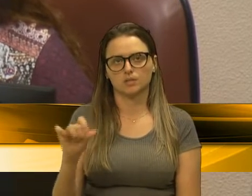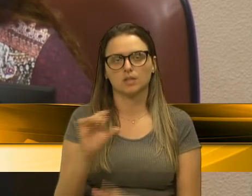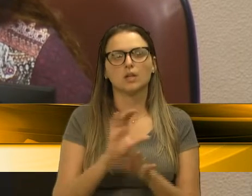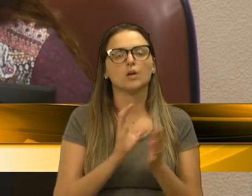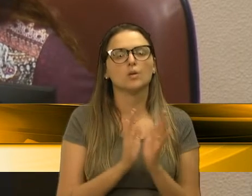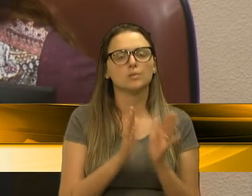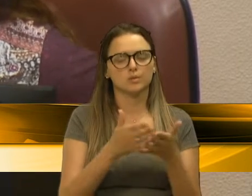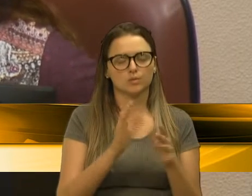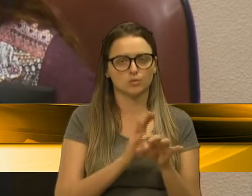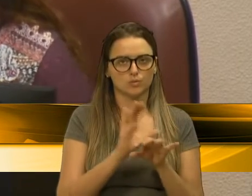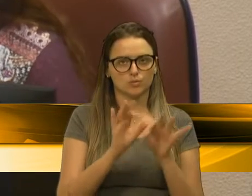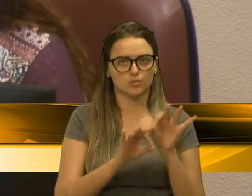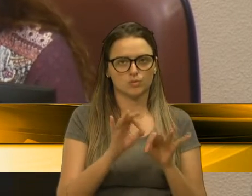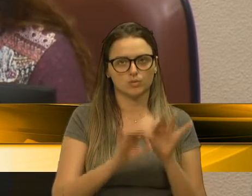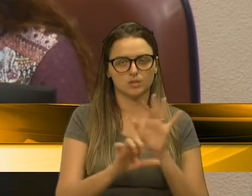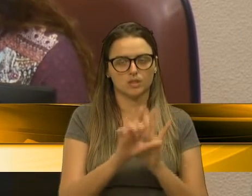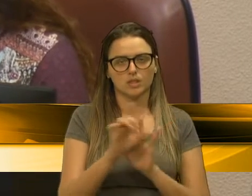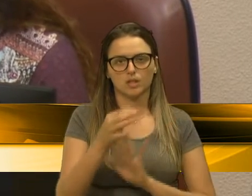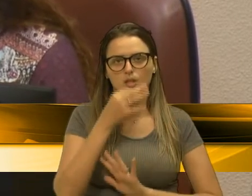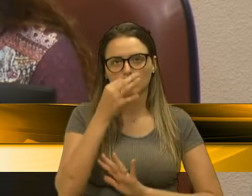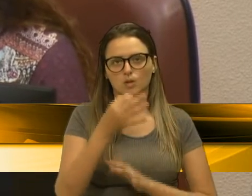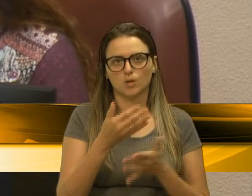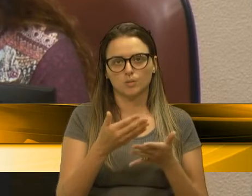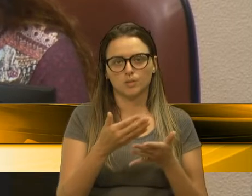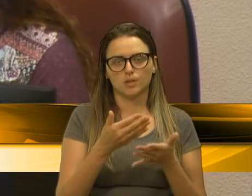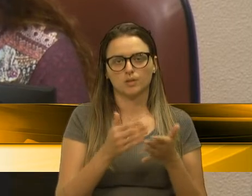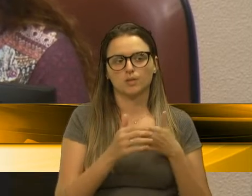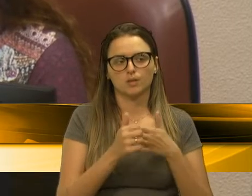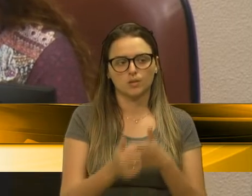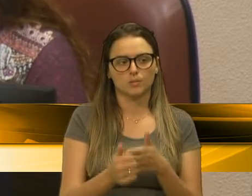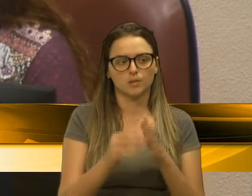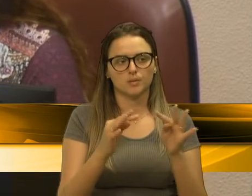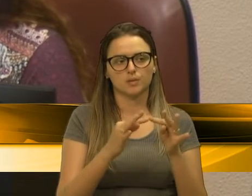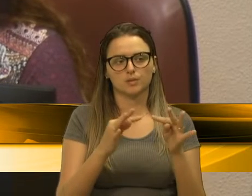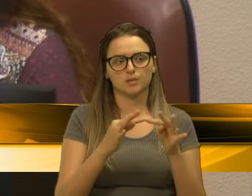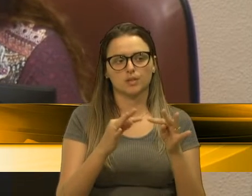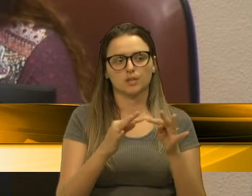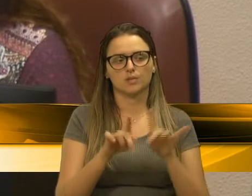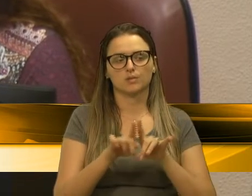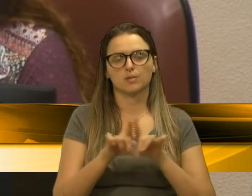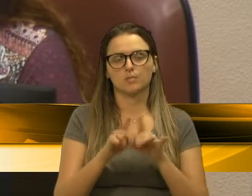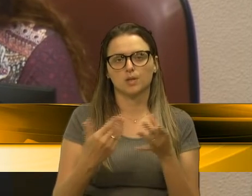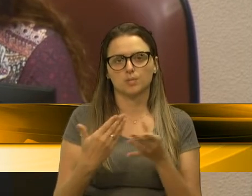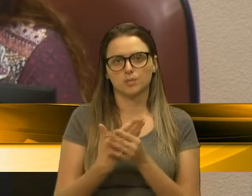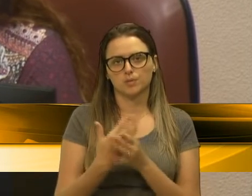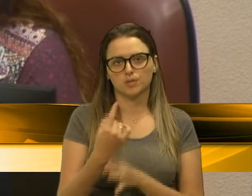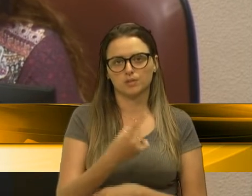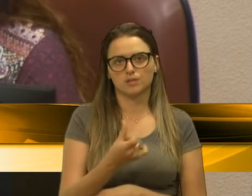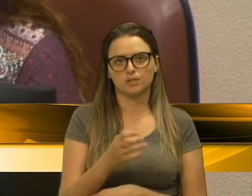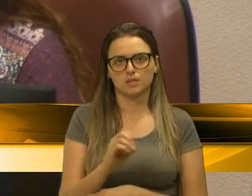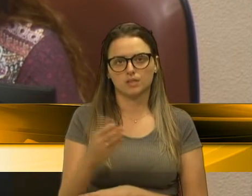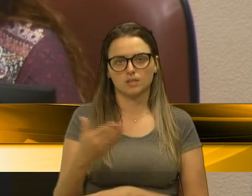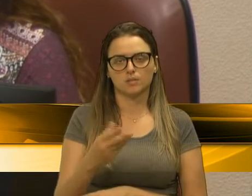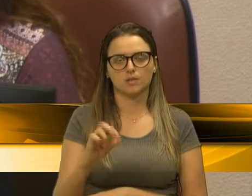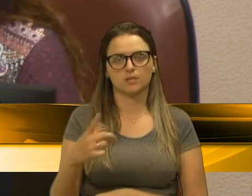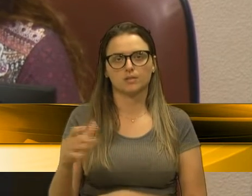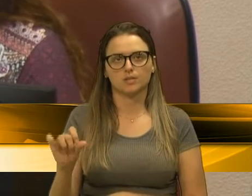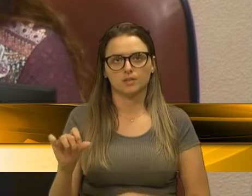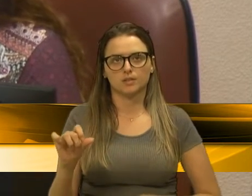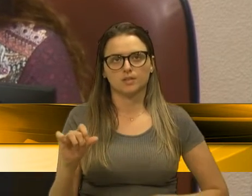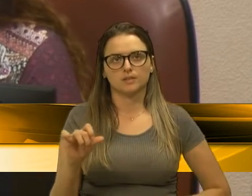de Constituição, Justiça e Legislação, encaminhamos o pedido de orientação técnica para o processo